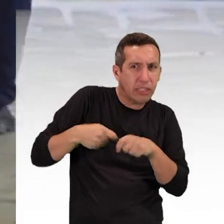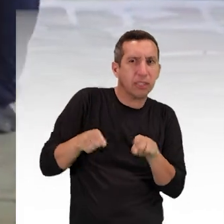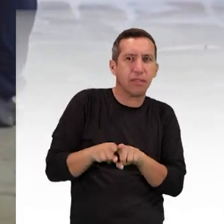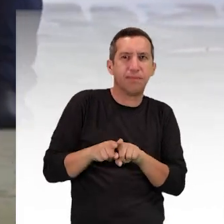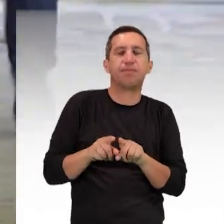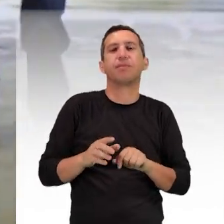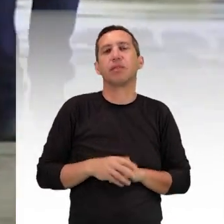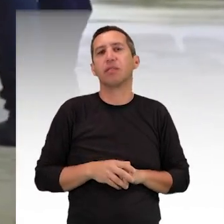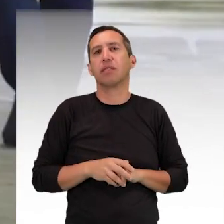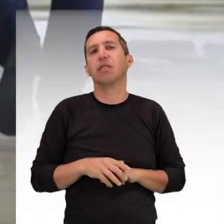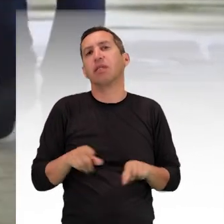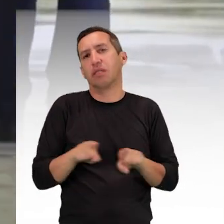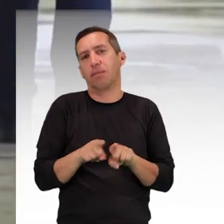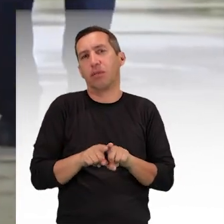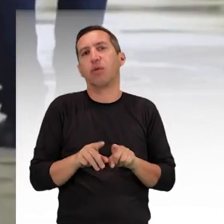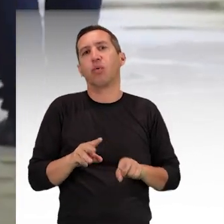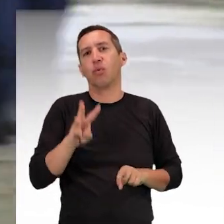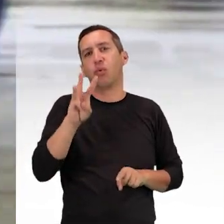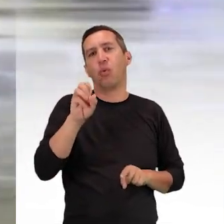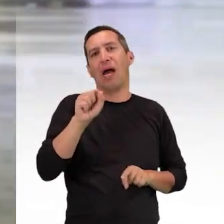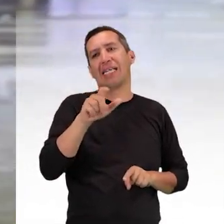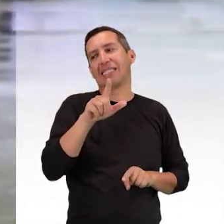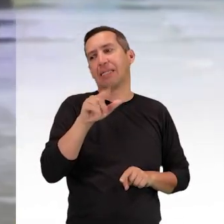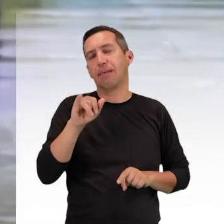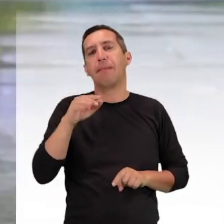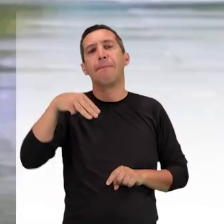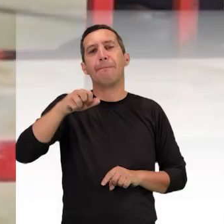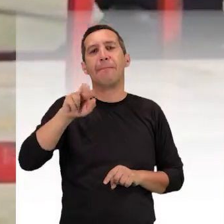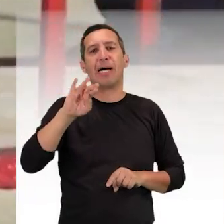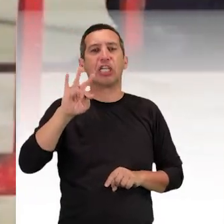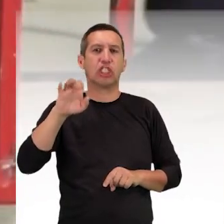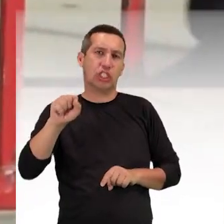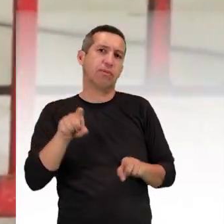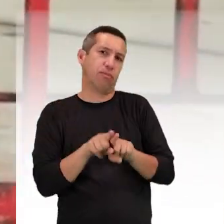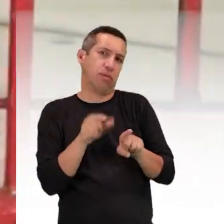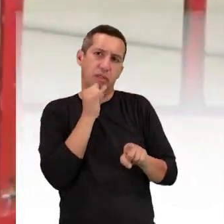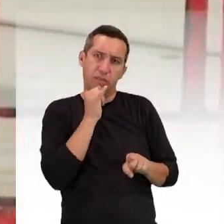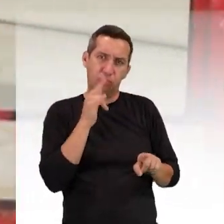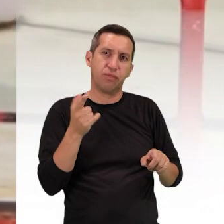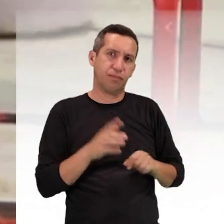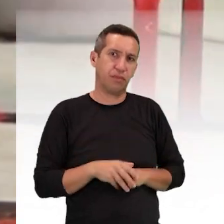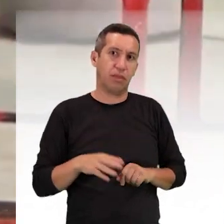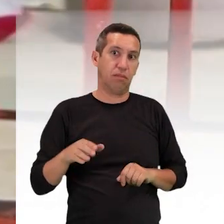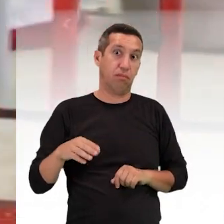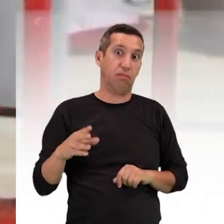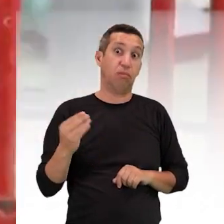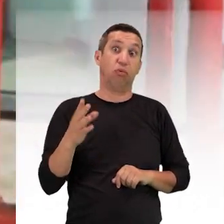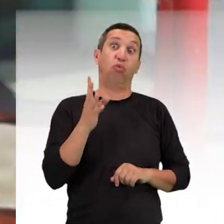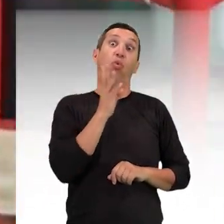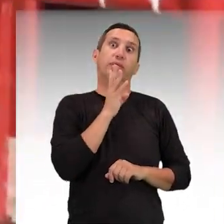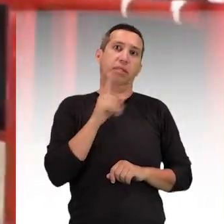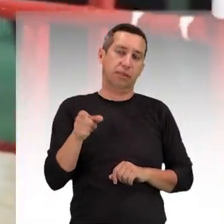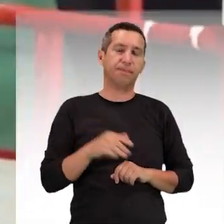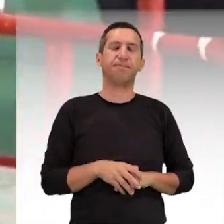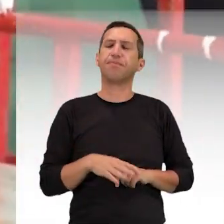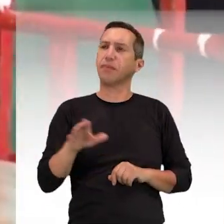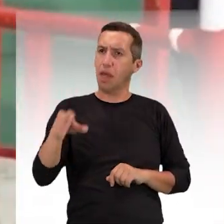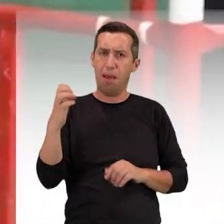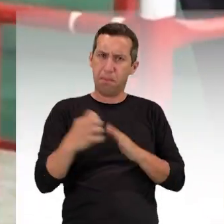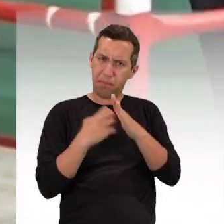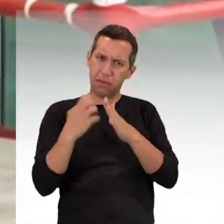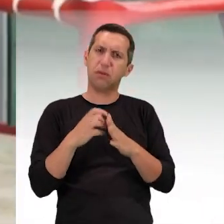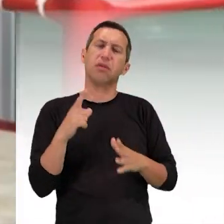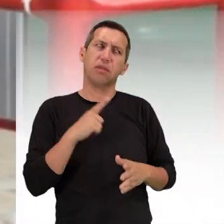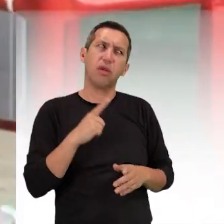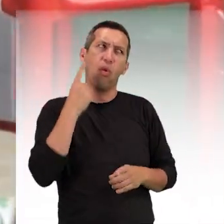principalmente com a White Martins, que era a empresa de maior relevo nessa área. A própria empresa disse: não,